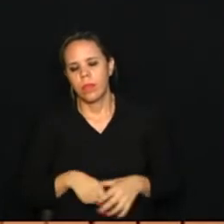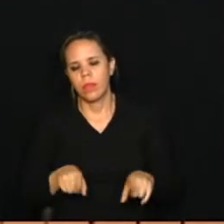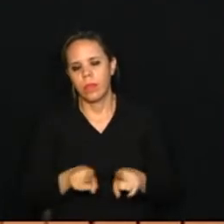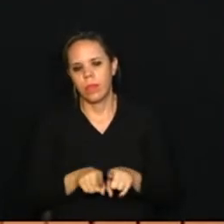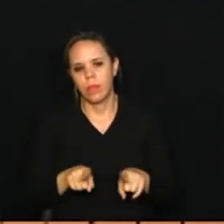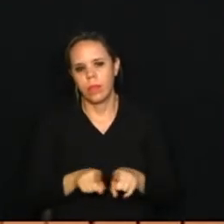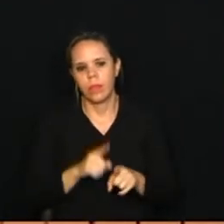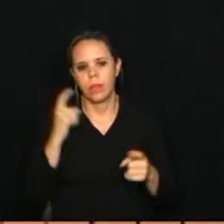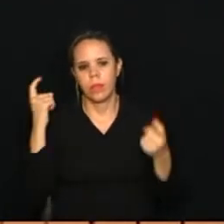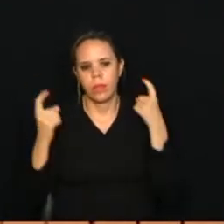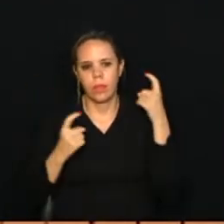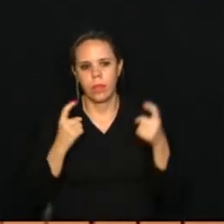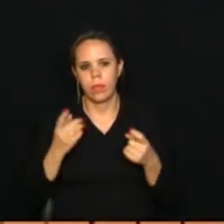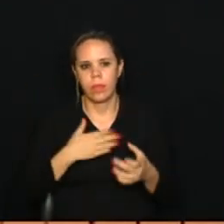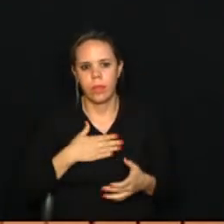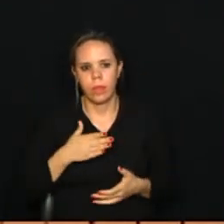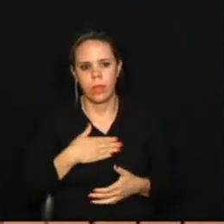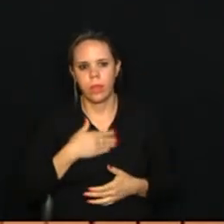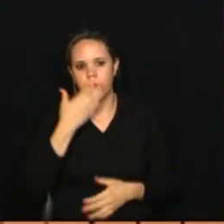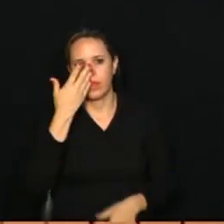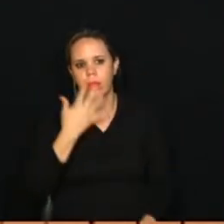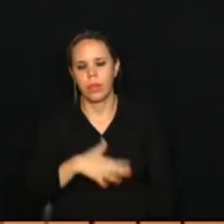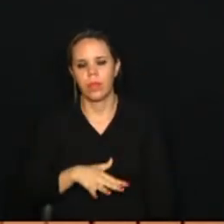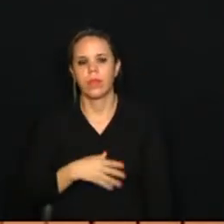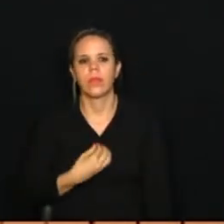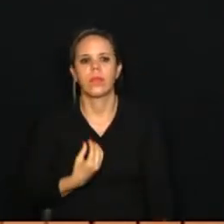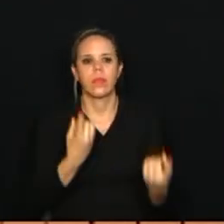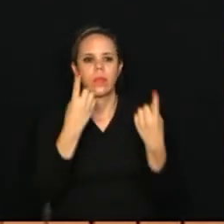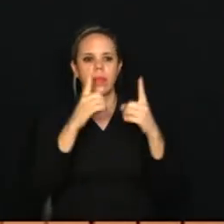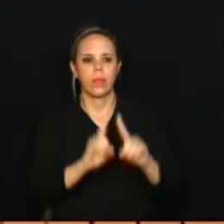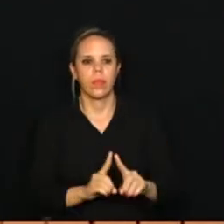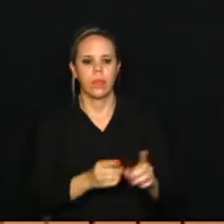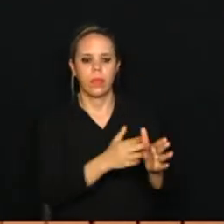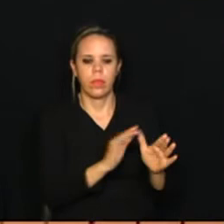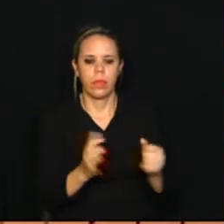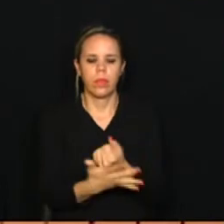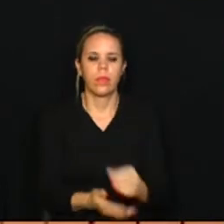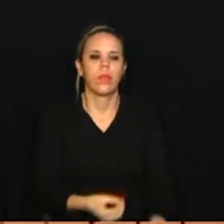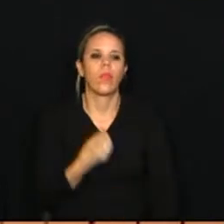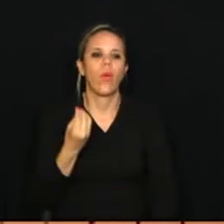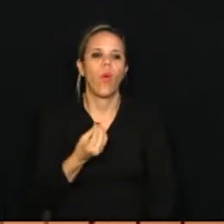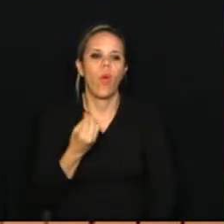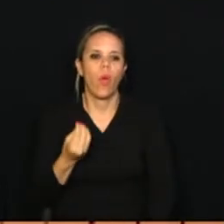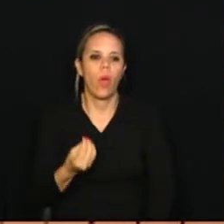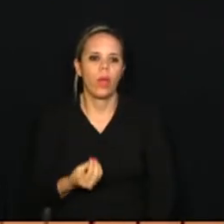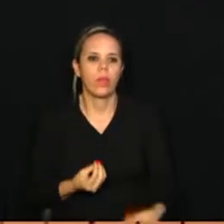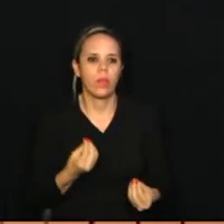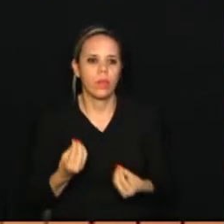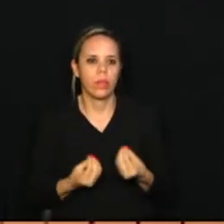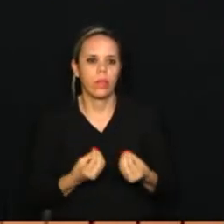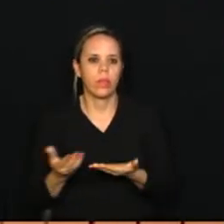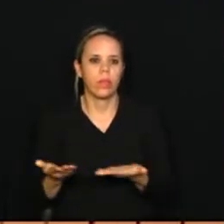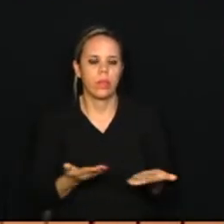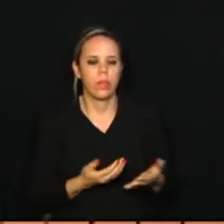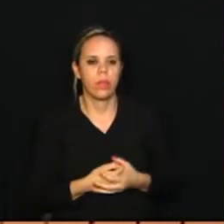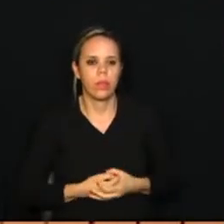uma preocupação minha, as crianças com deficiência na pandemia, como é que elas estão